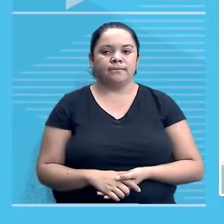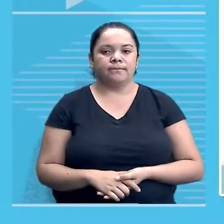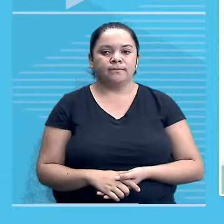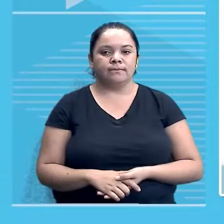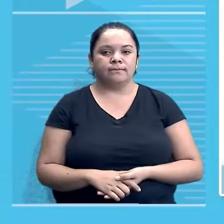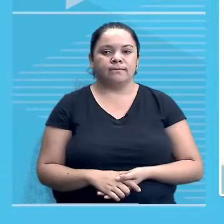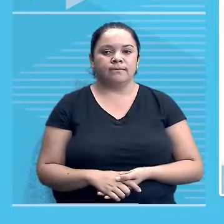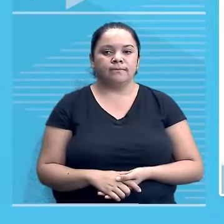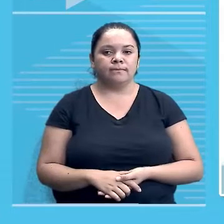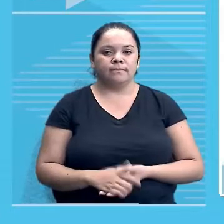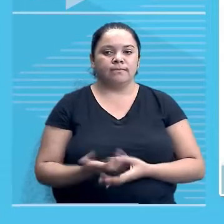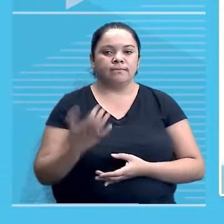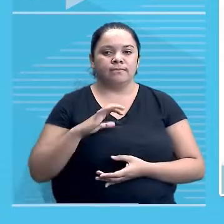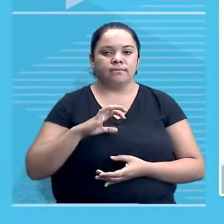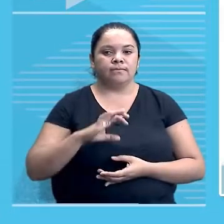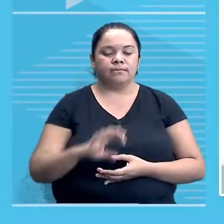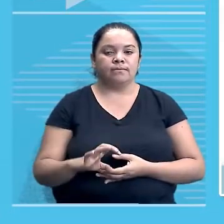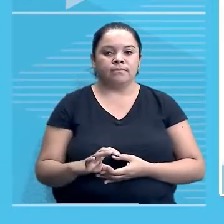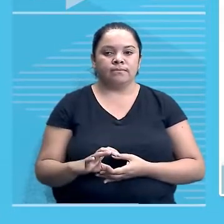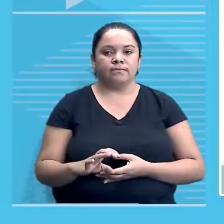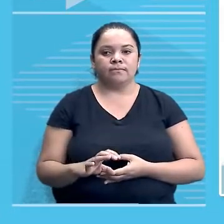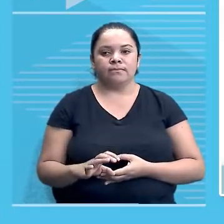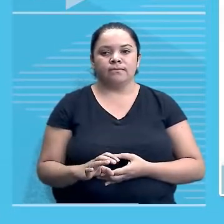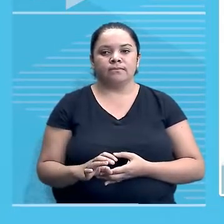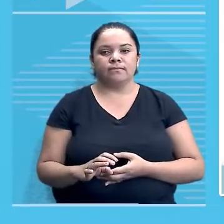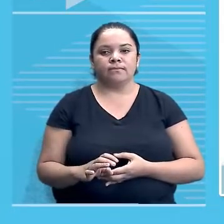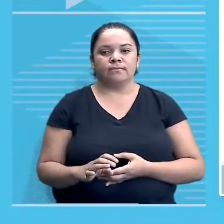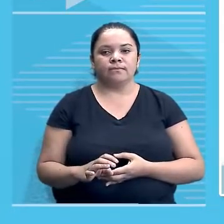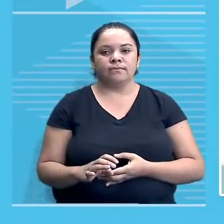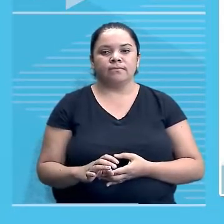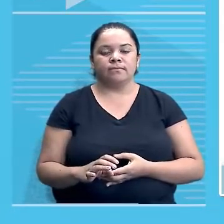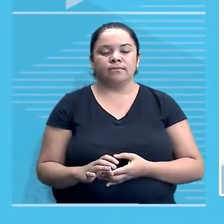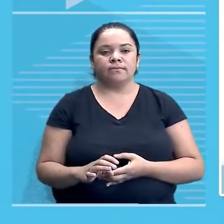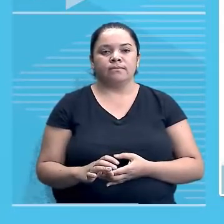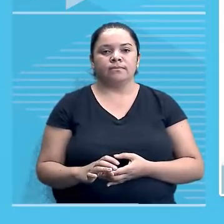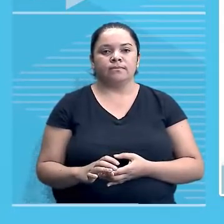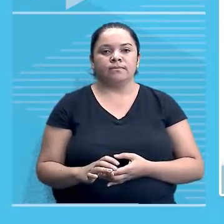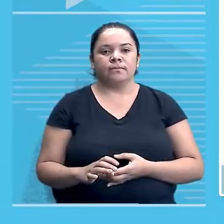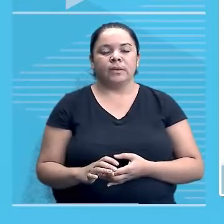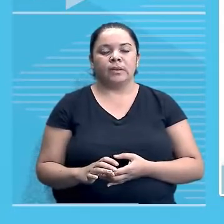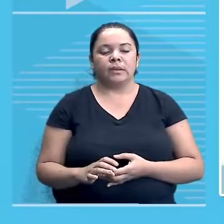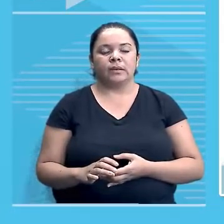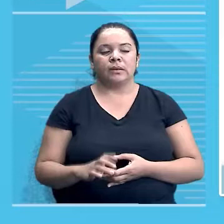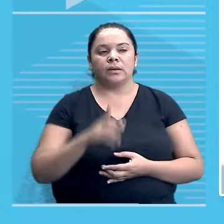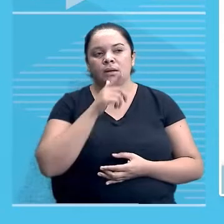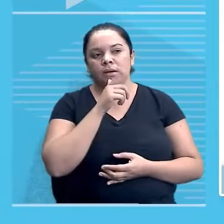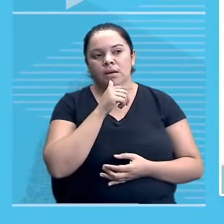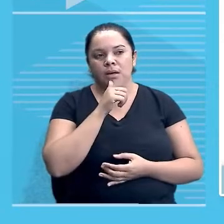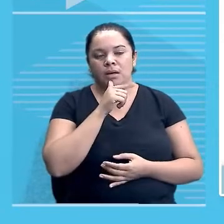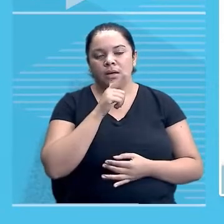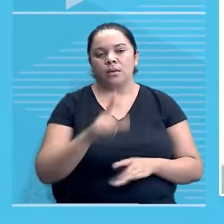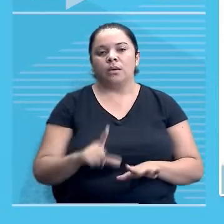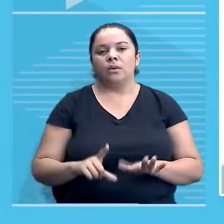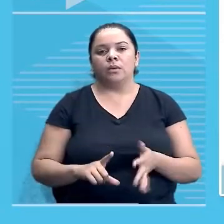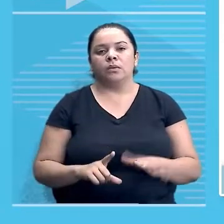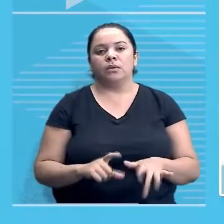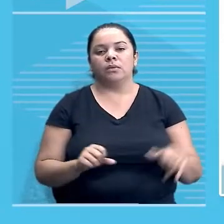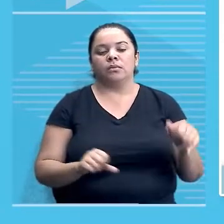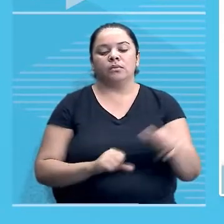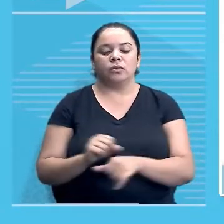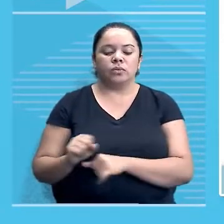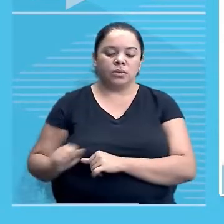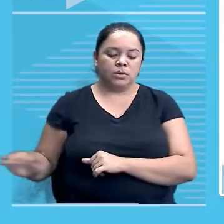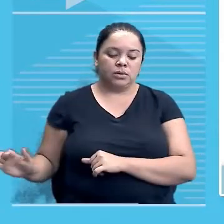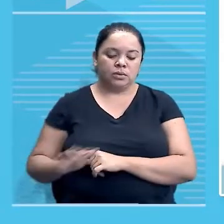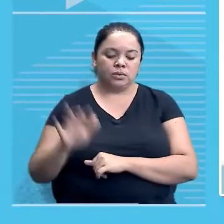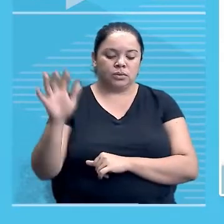Eu não quero que essa água que está no estado líquido passe para o estado de vapor, estado gasoso.